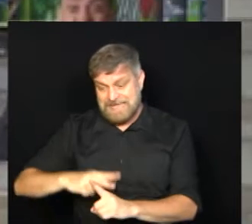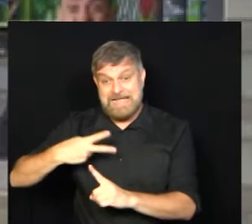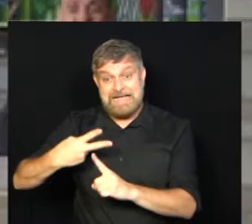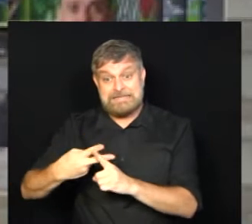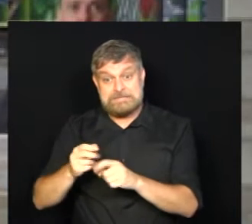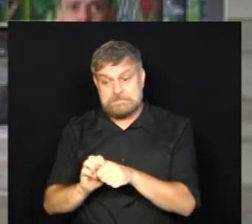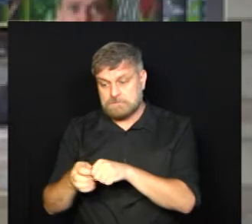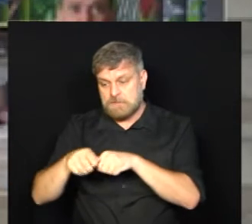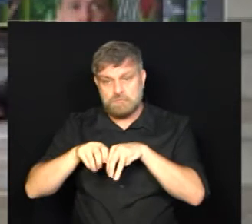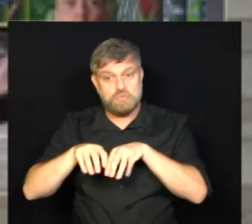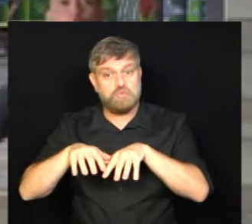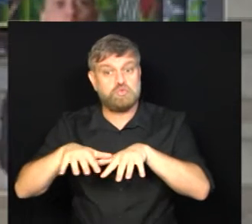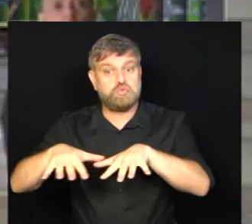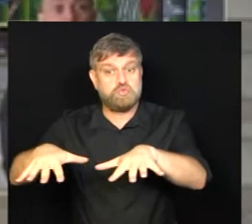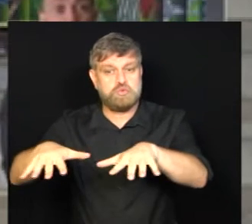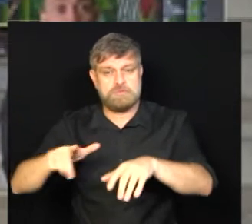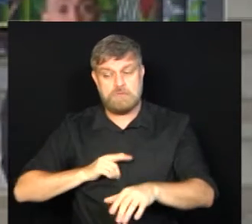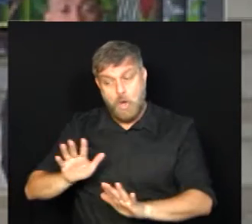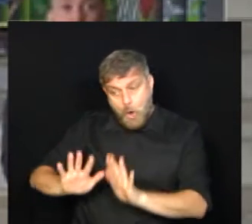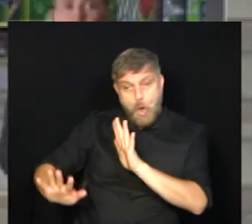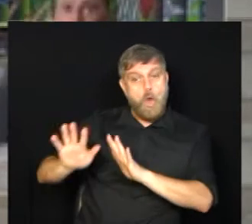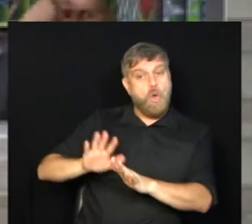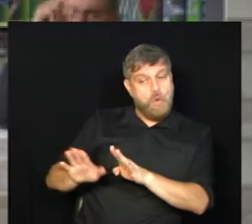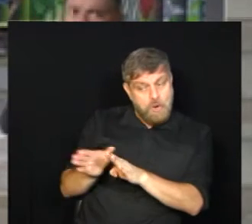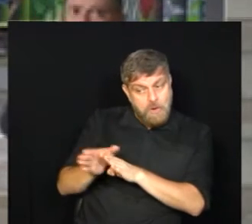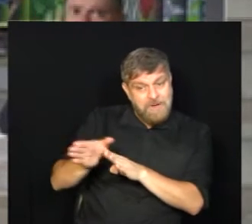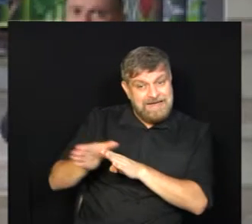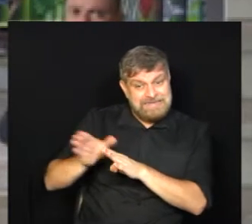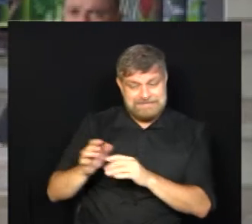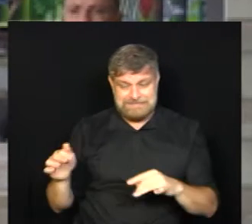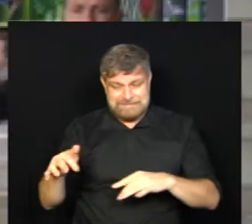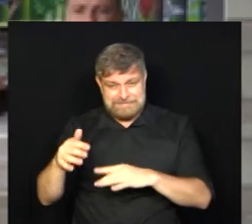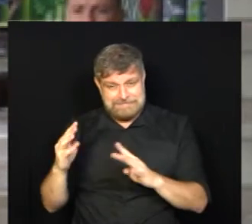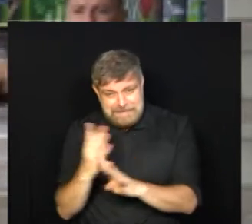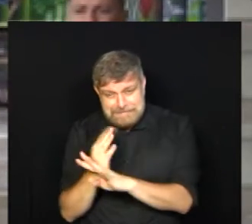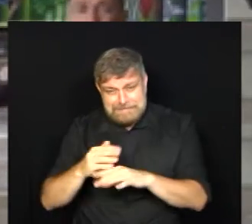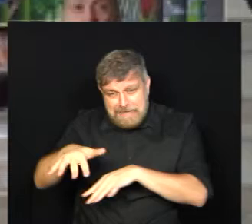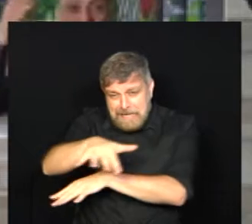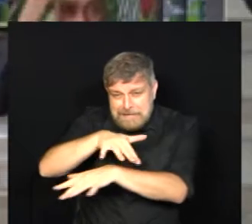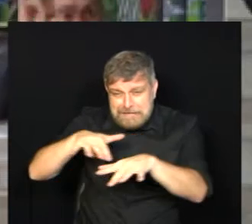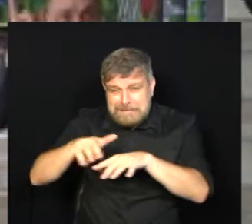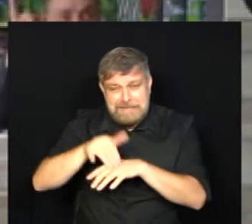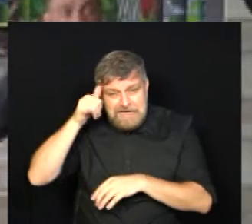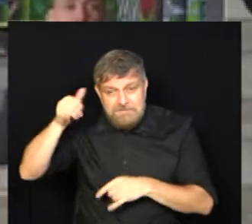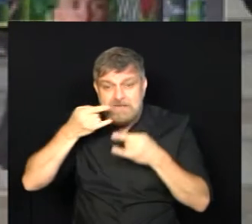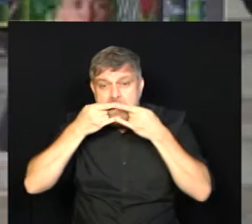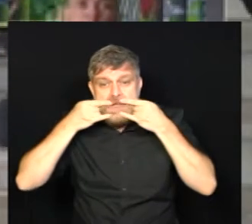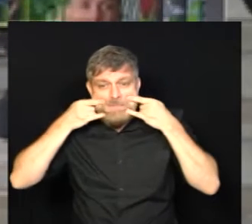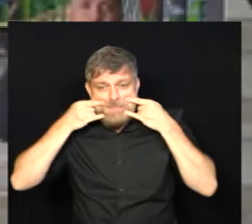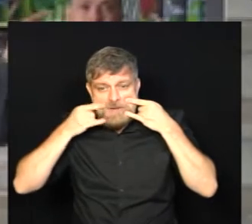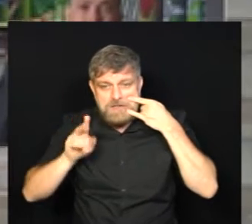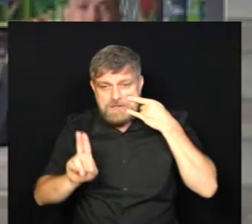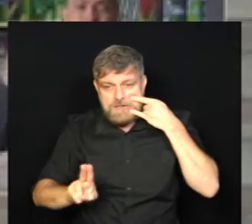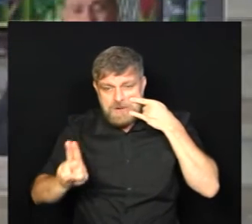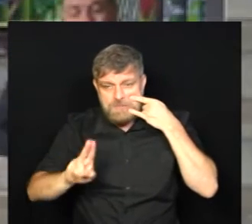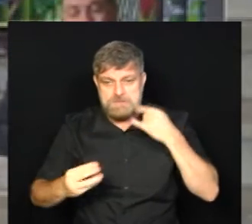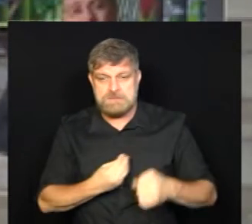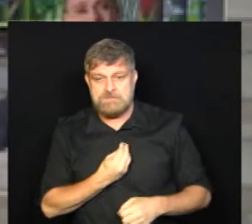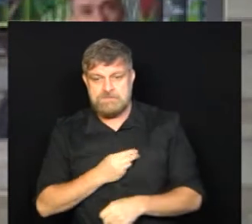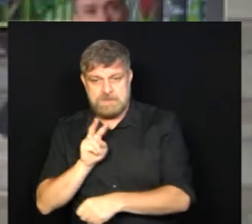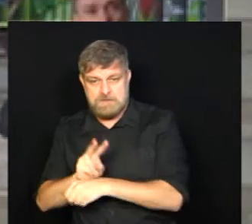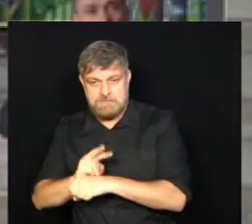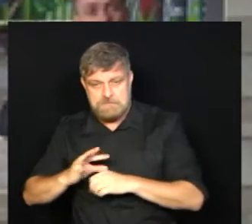do coronavírus. Proteja-se, evite aglomerações, use máscara, preserve a vida